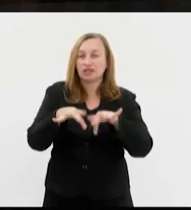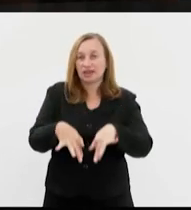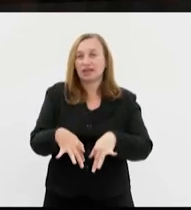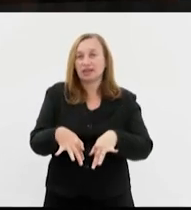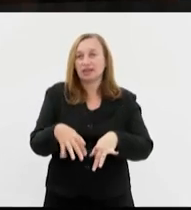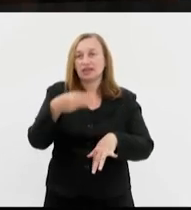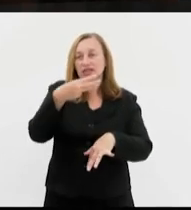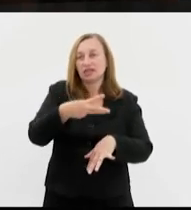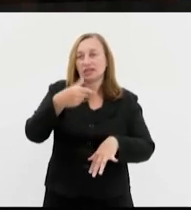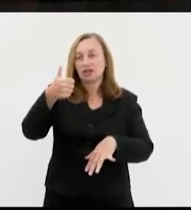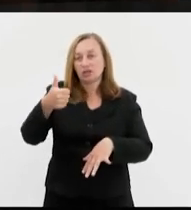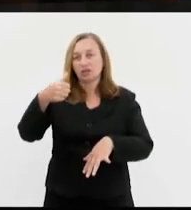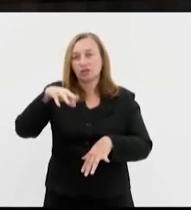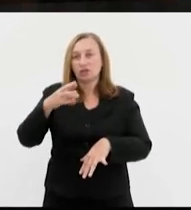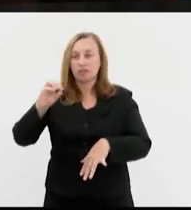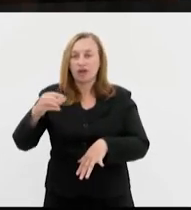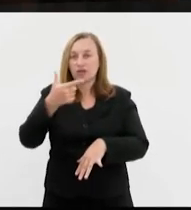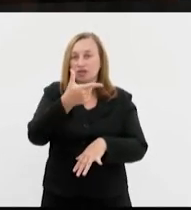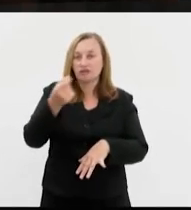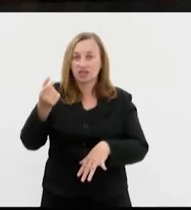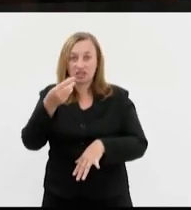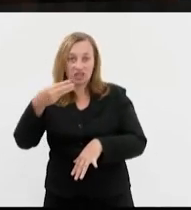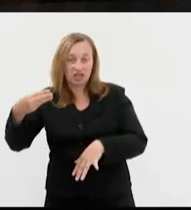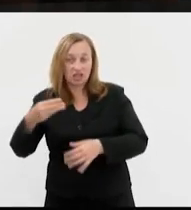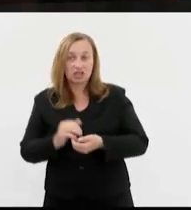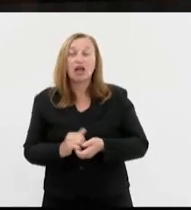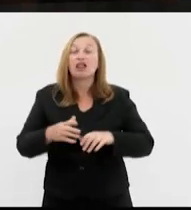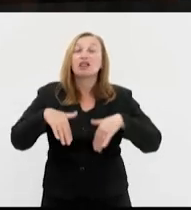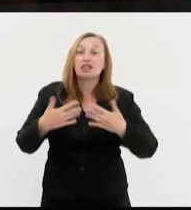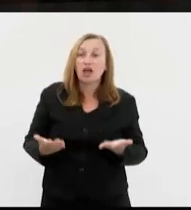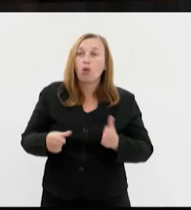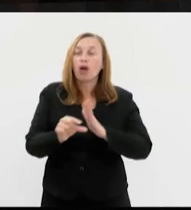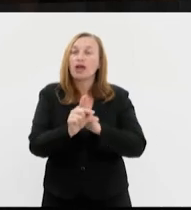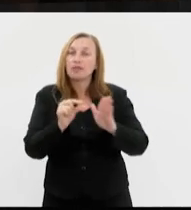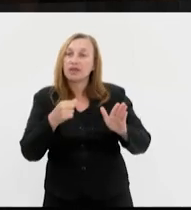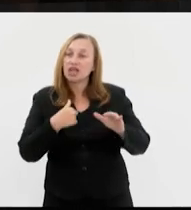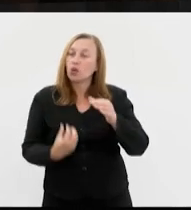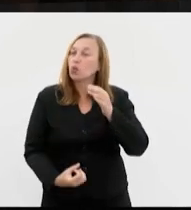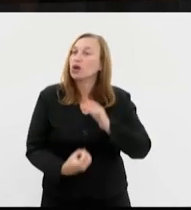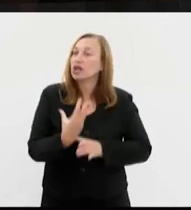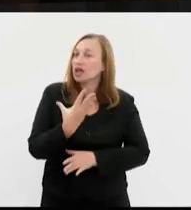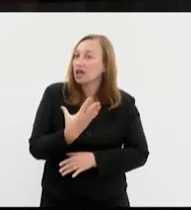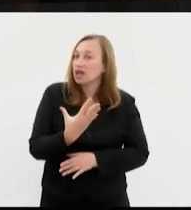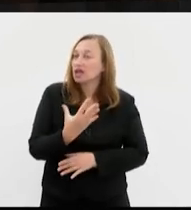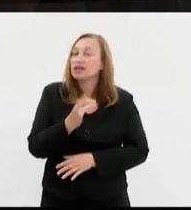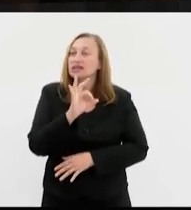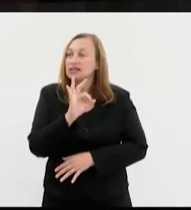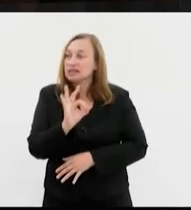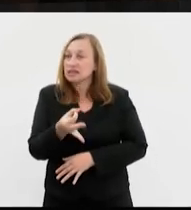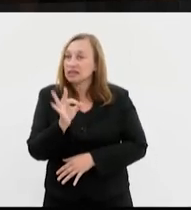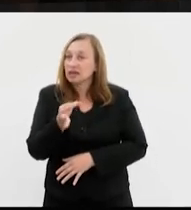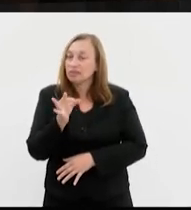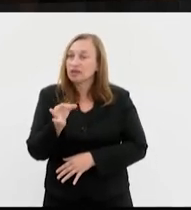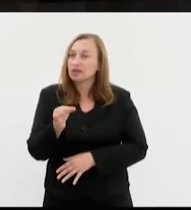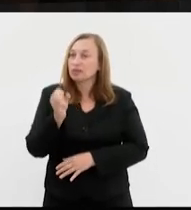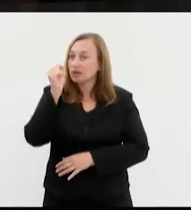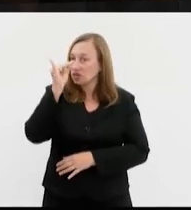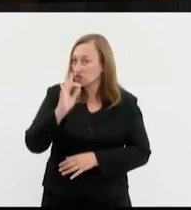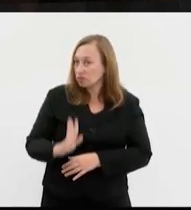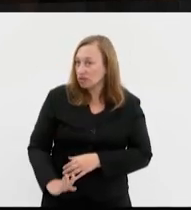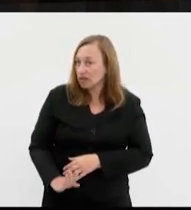de 31 de maio de 23. Então, a emenda que fiz foi exatamente para dizer,